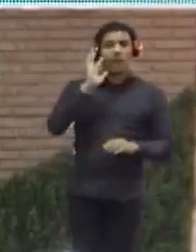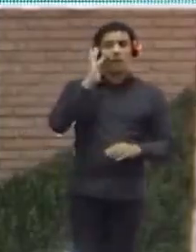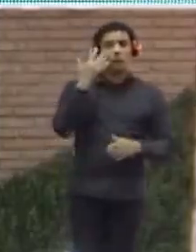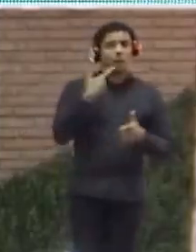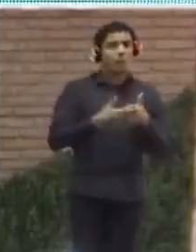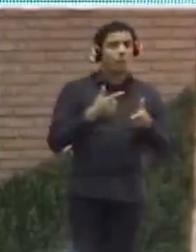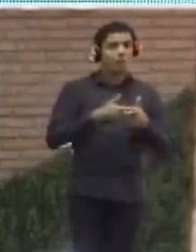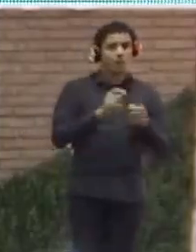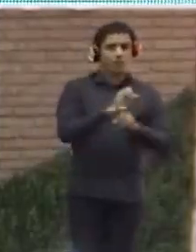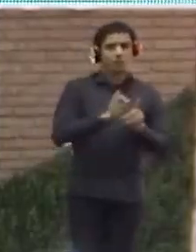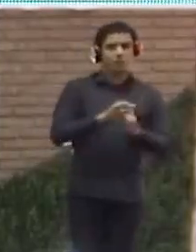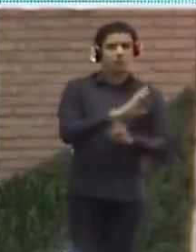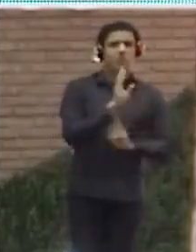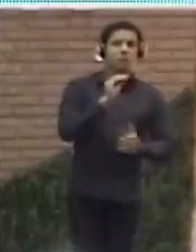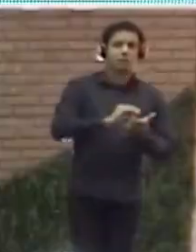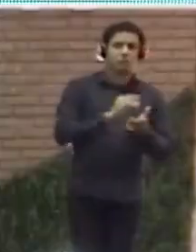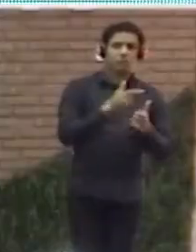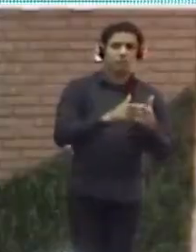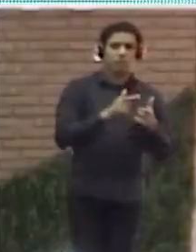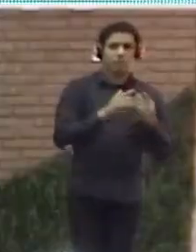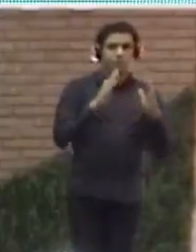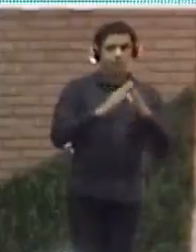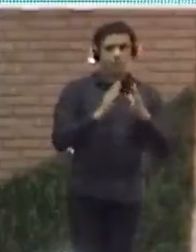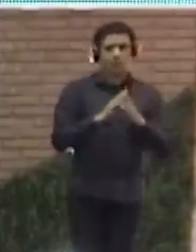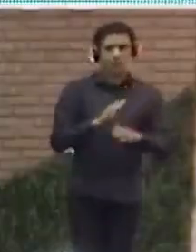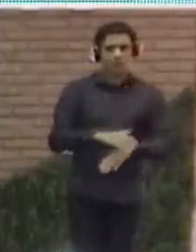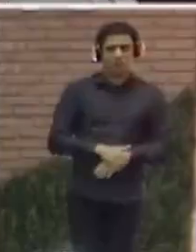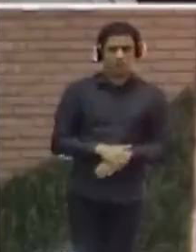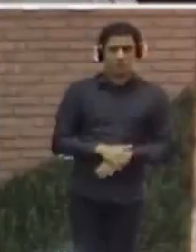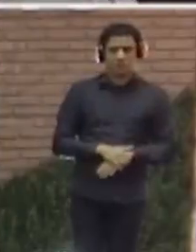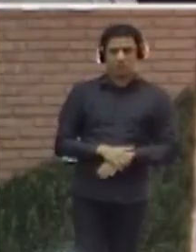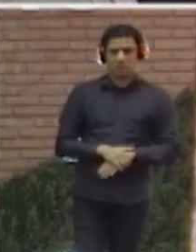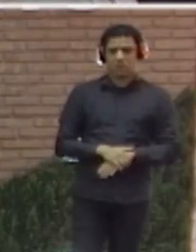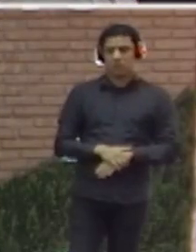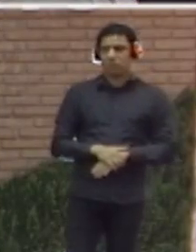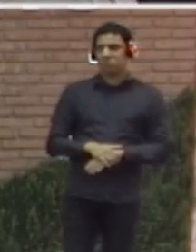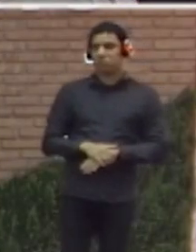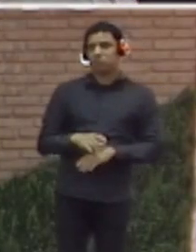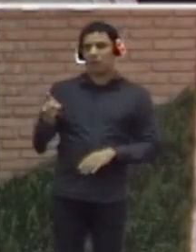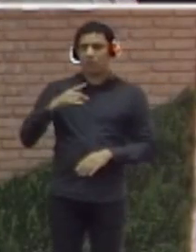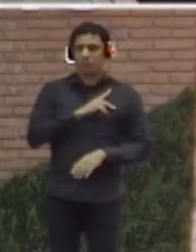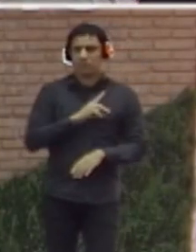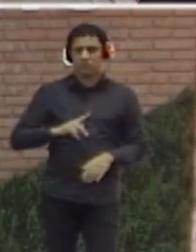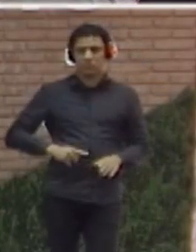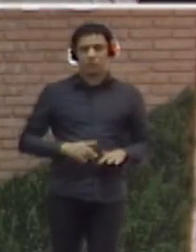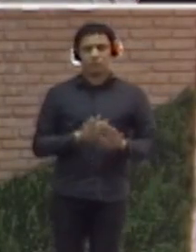interesse social. E aí a gente finaliza o painel, presidente, finaliza o painel para a gente.